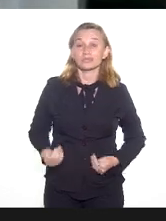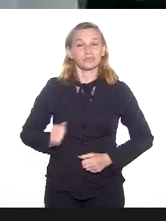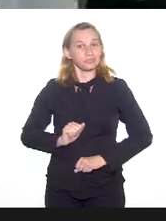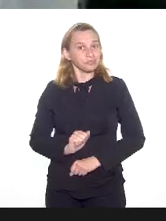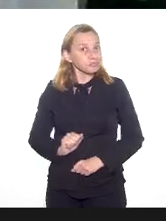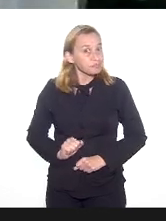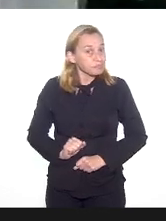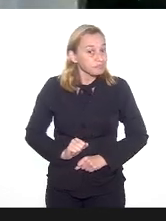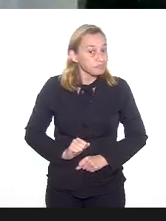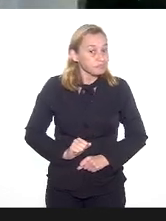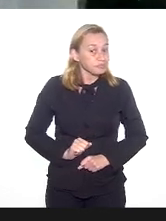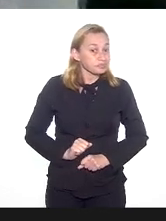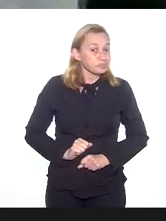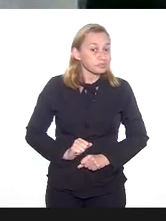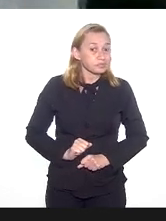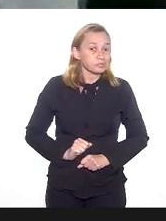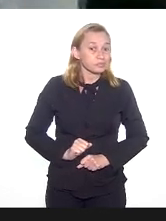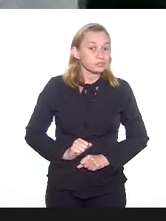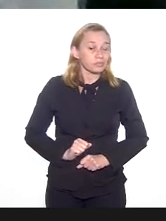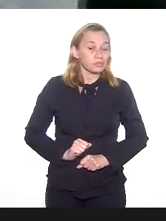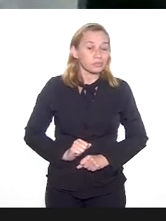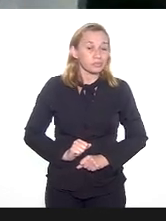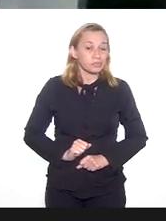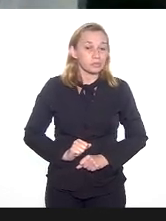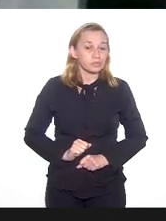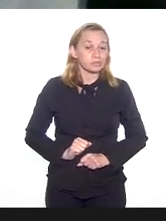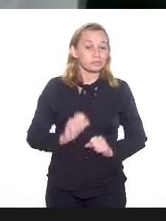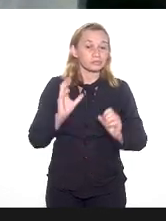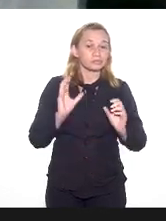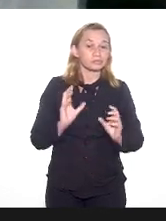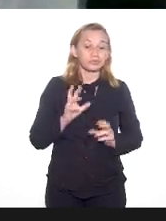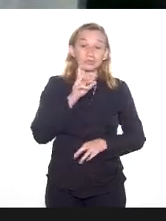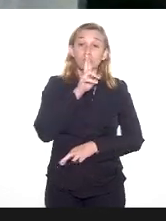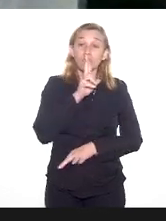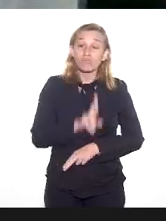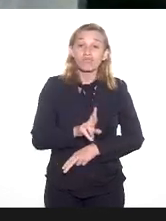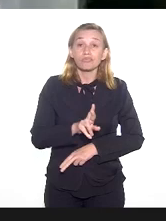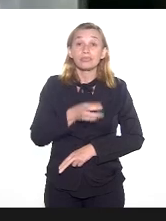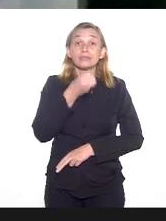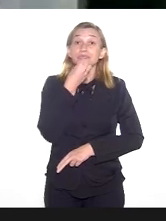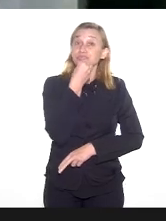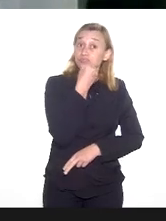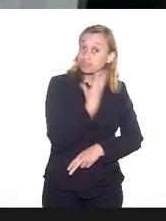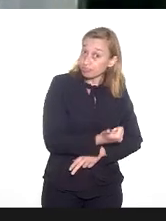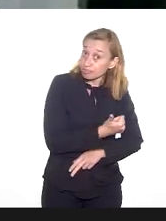governantes. E o resultado positivo,